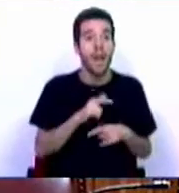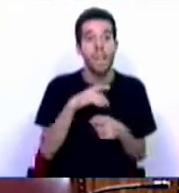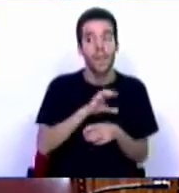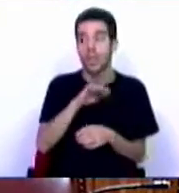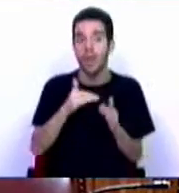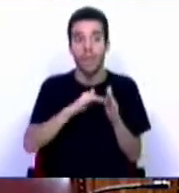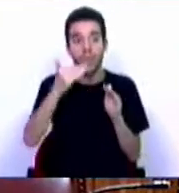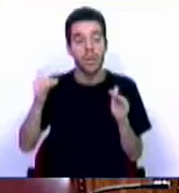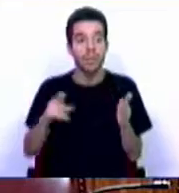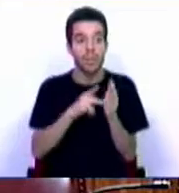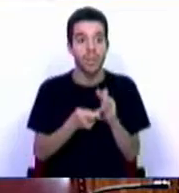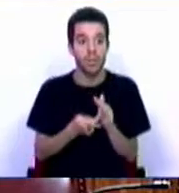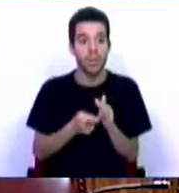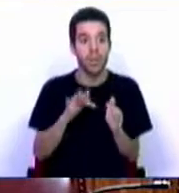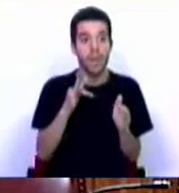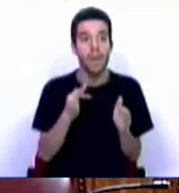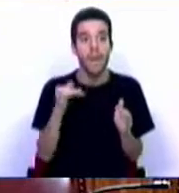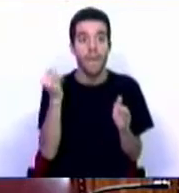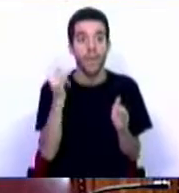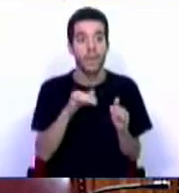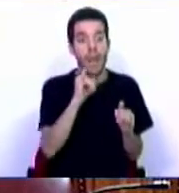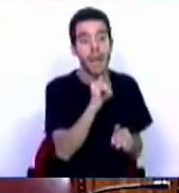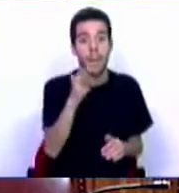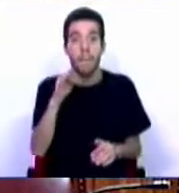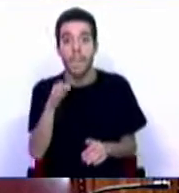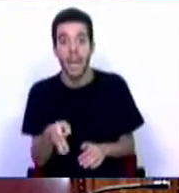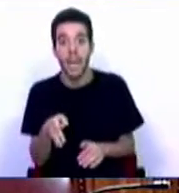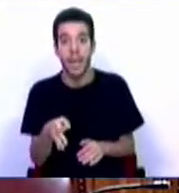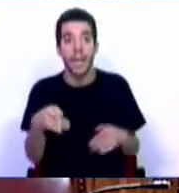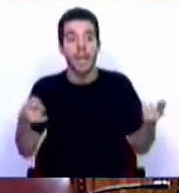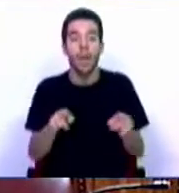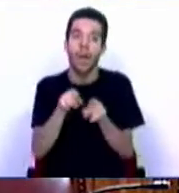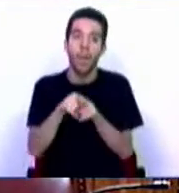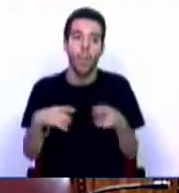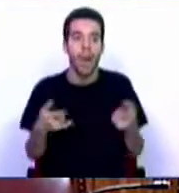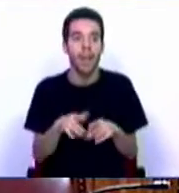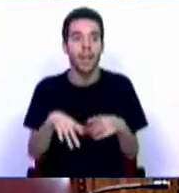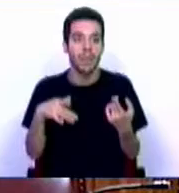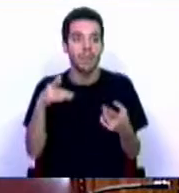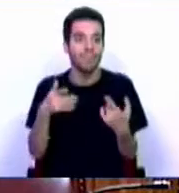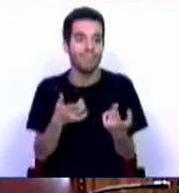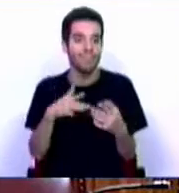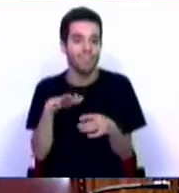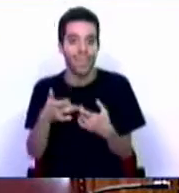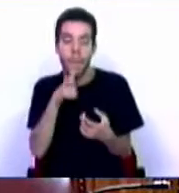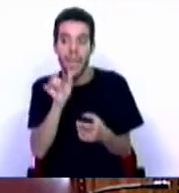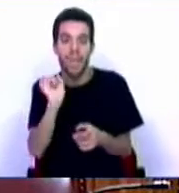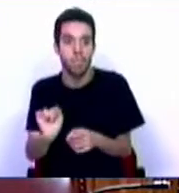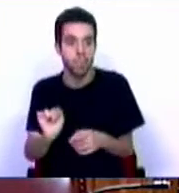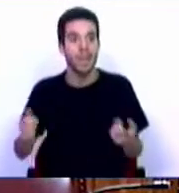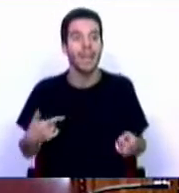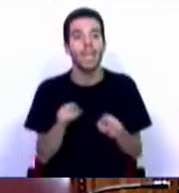Ciência e Tecnologia é a Fundação para a Ciência e Tecnologia IP e é isso que identifica a sua natureza jurídica. Obviamente não é